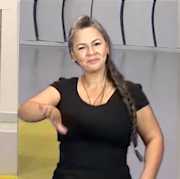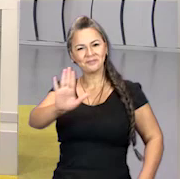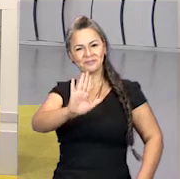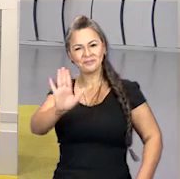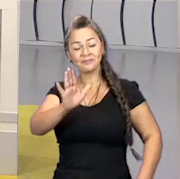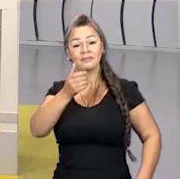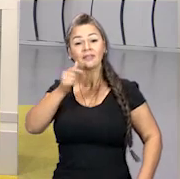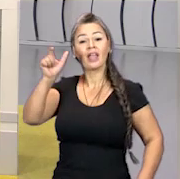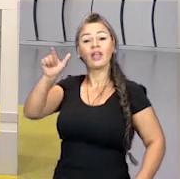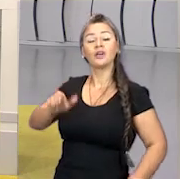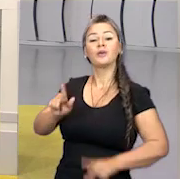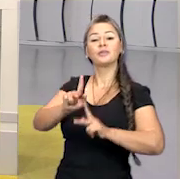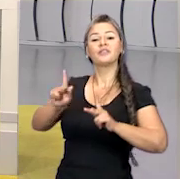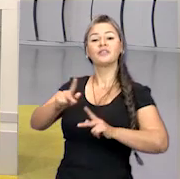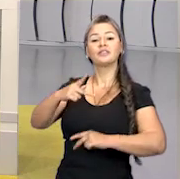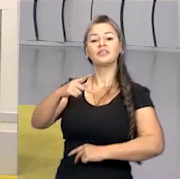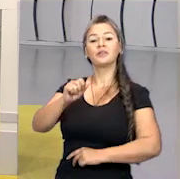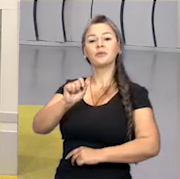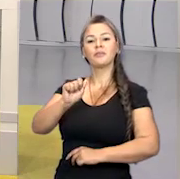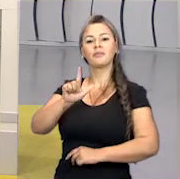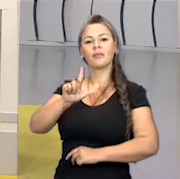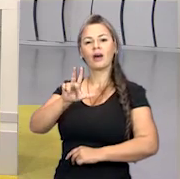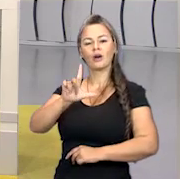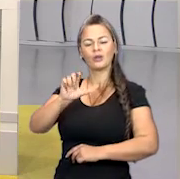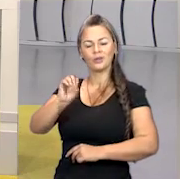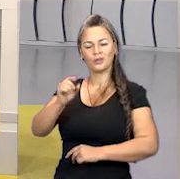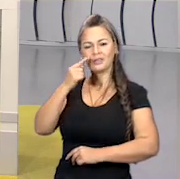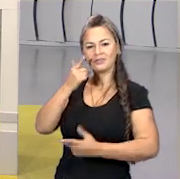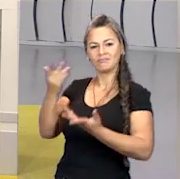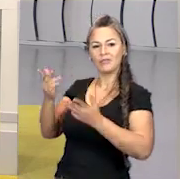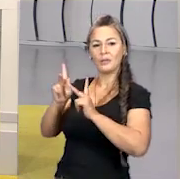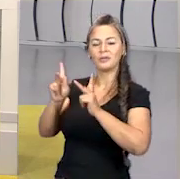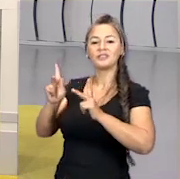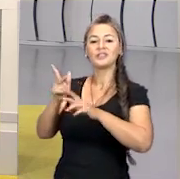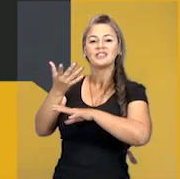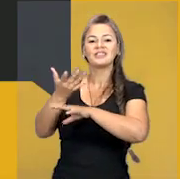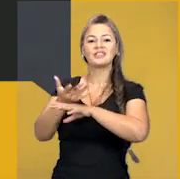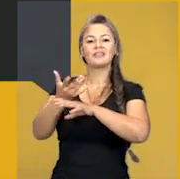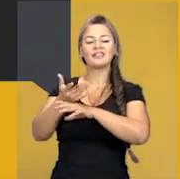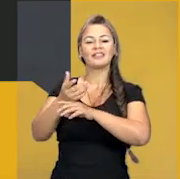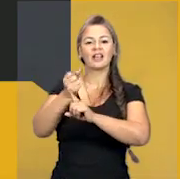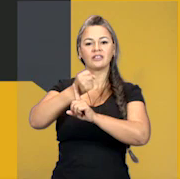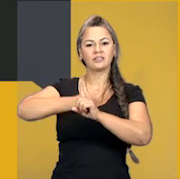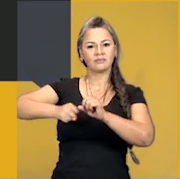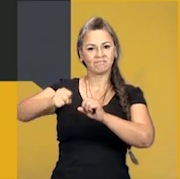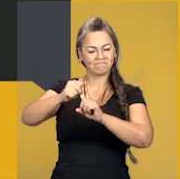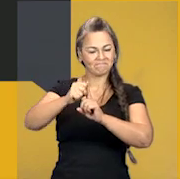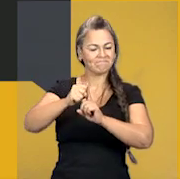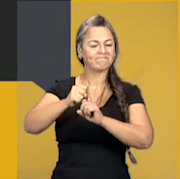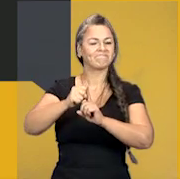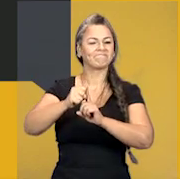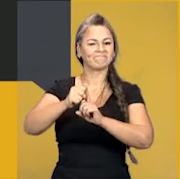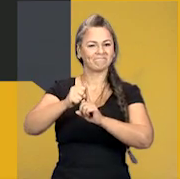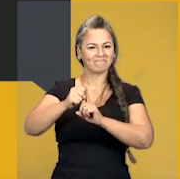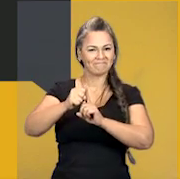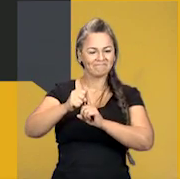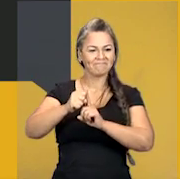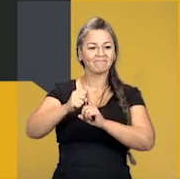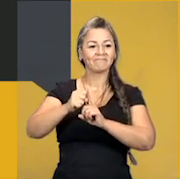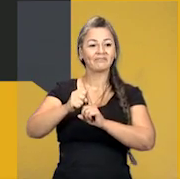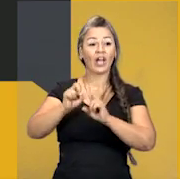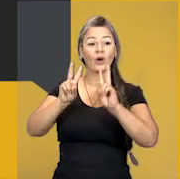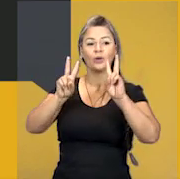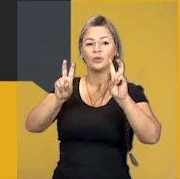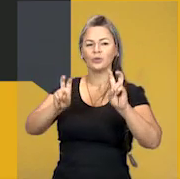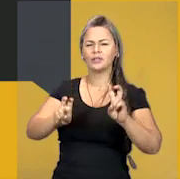Olá, eu sou o professor Paulo e vamos iniciar mais uma aula de Sociologia. Na aula de hoje, vamos falar de um tema que é o que